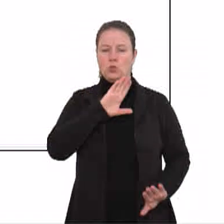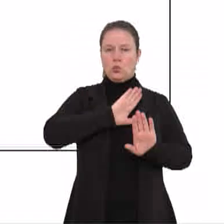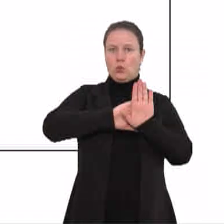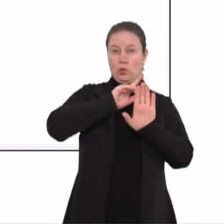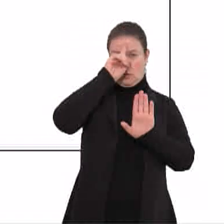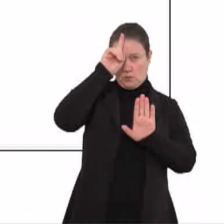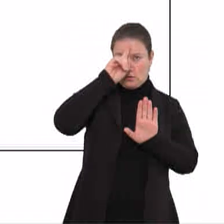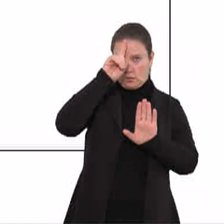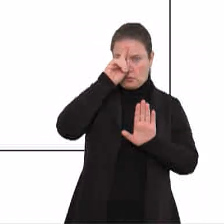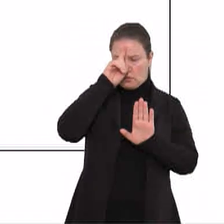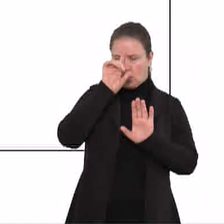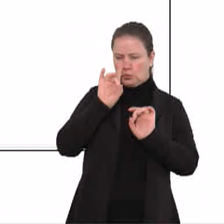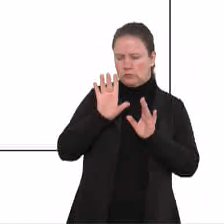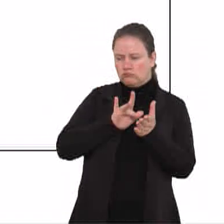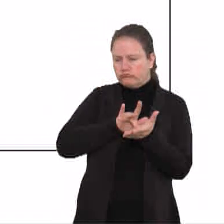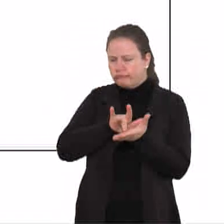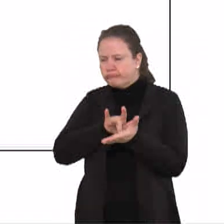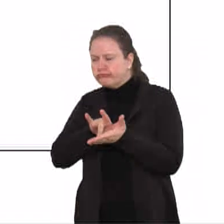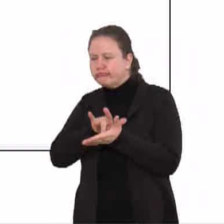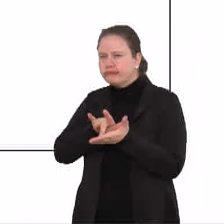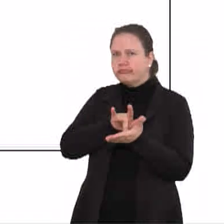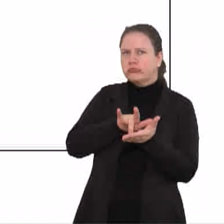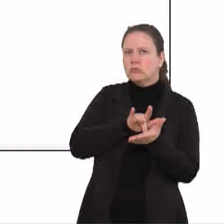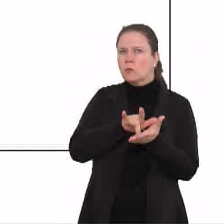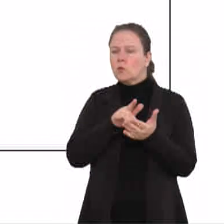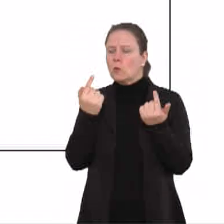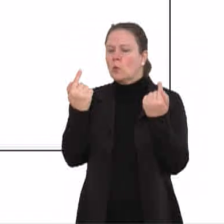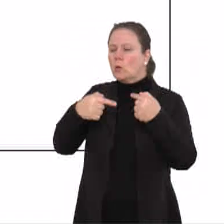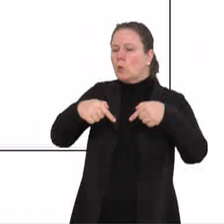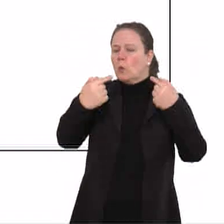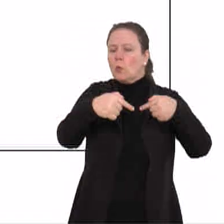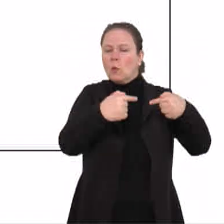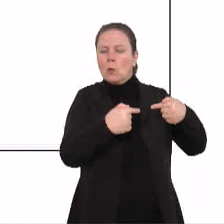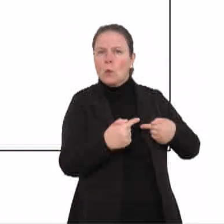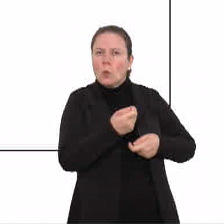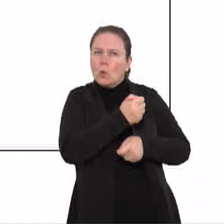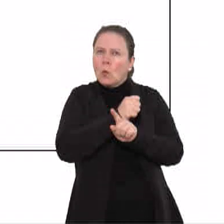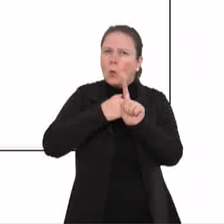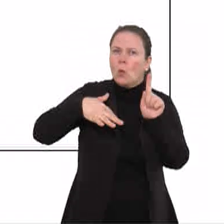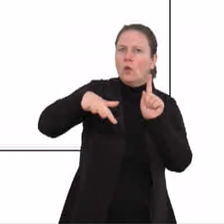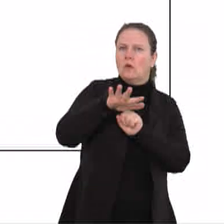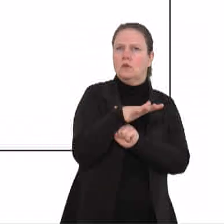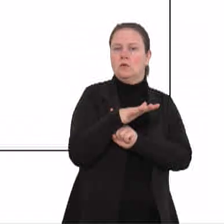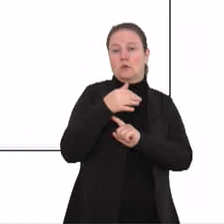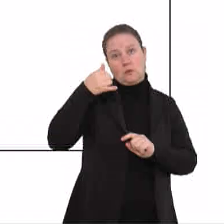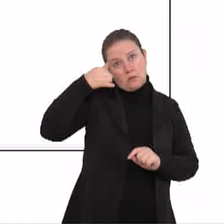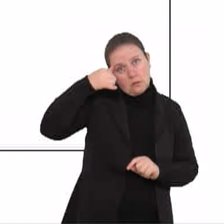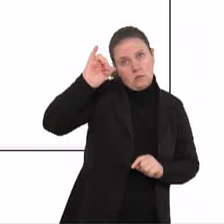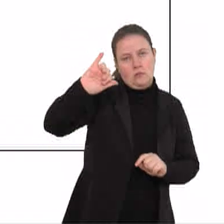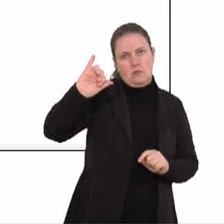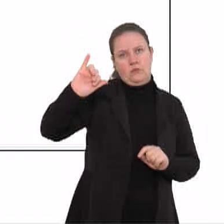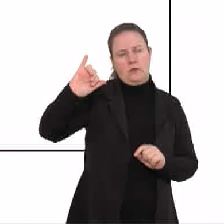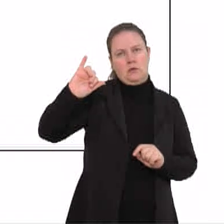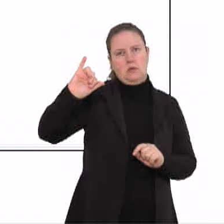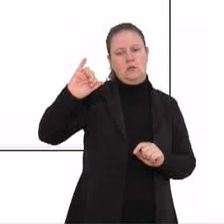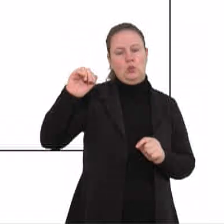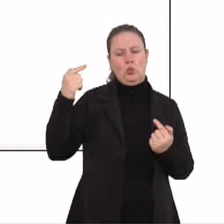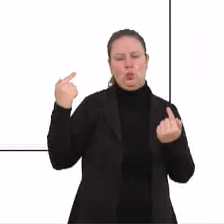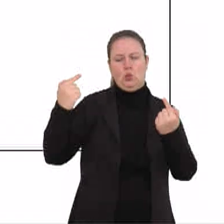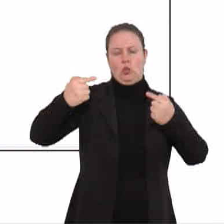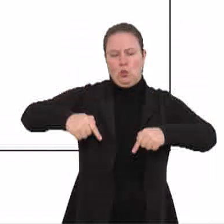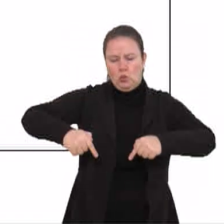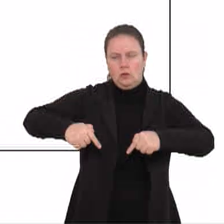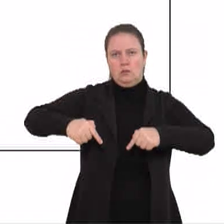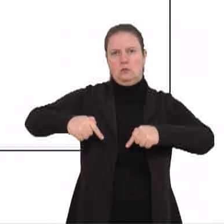para disfarçar as contradições sociais, evitando assim o conflito de classe. Se assim